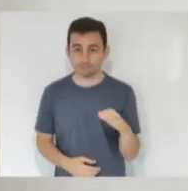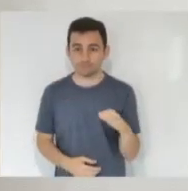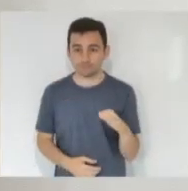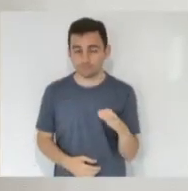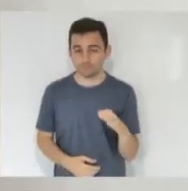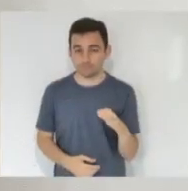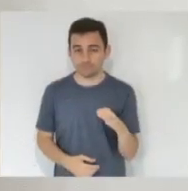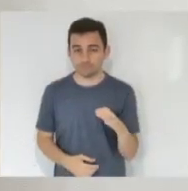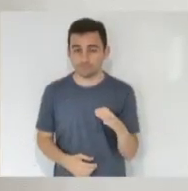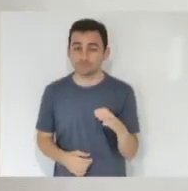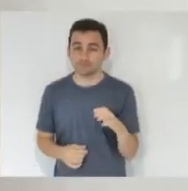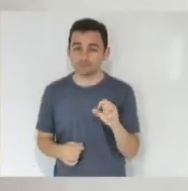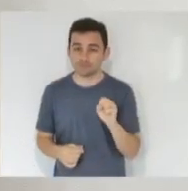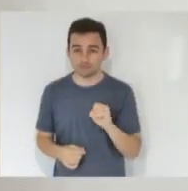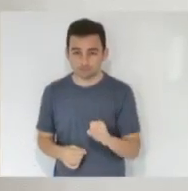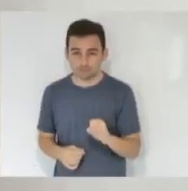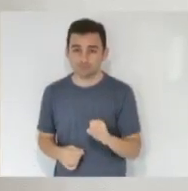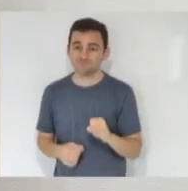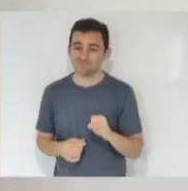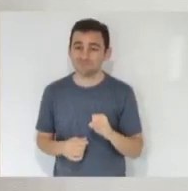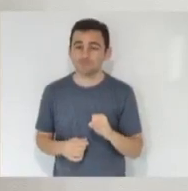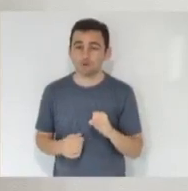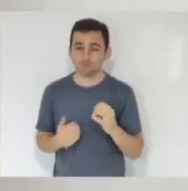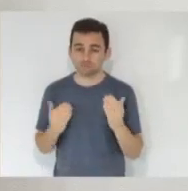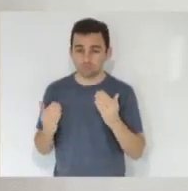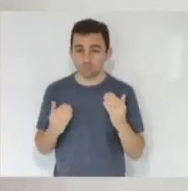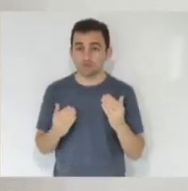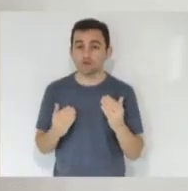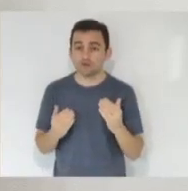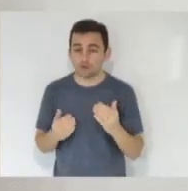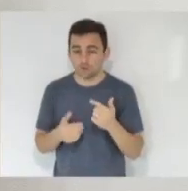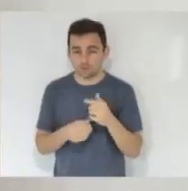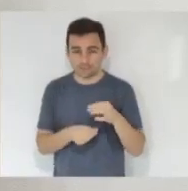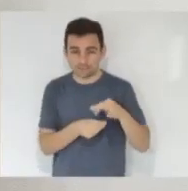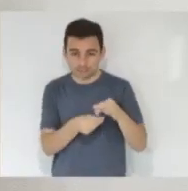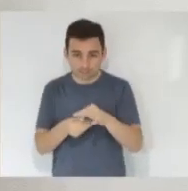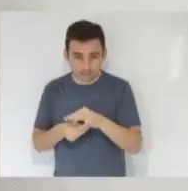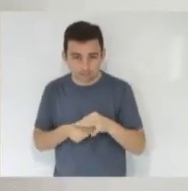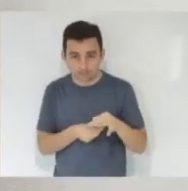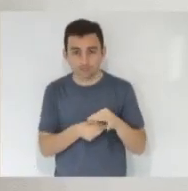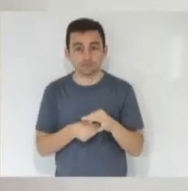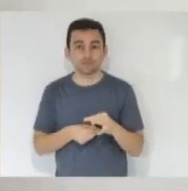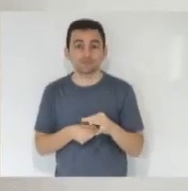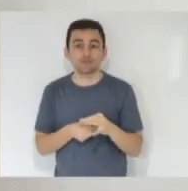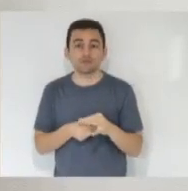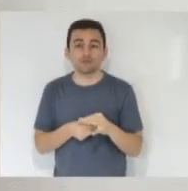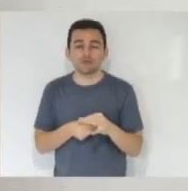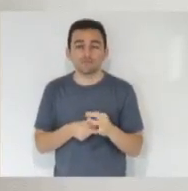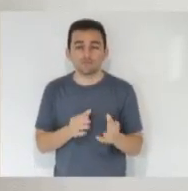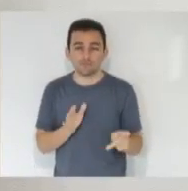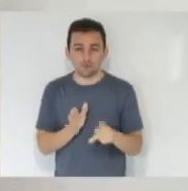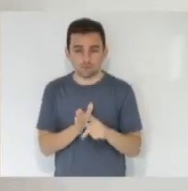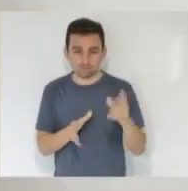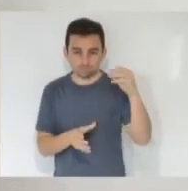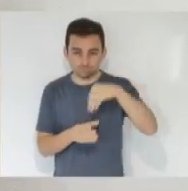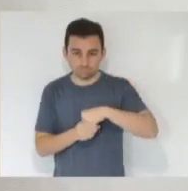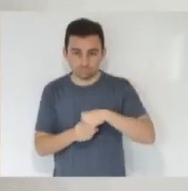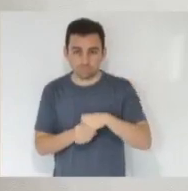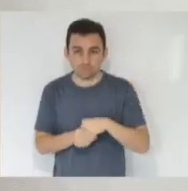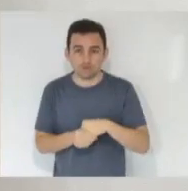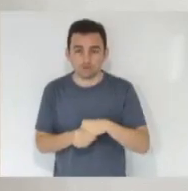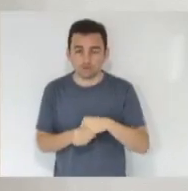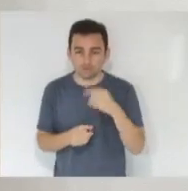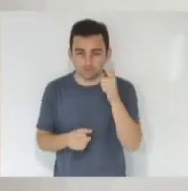tendo em vista que muitas das entidades estabelecidas dentro do Parque Municipal têm um